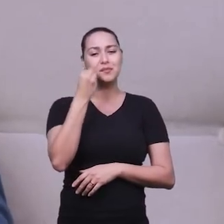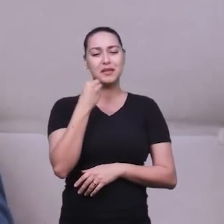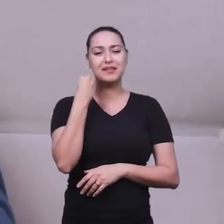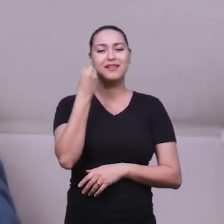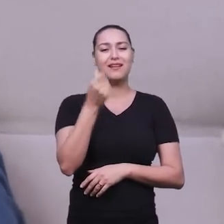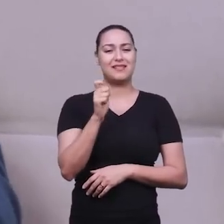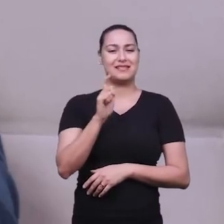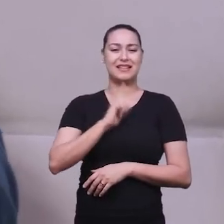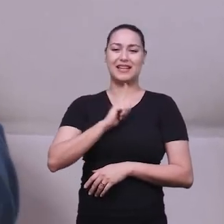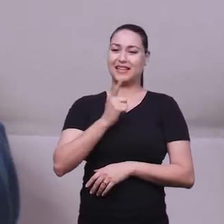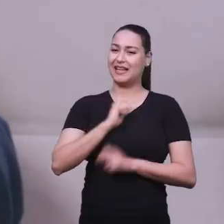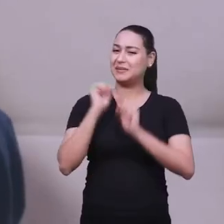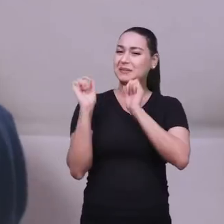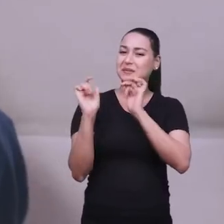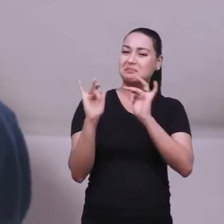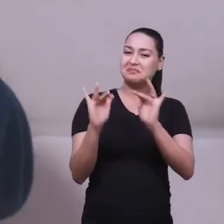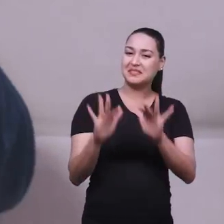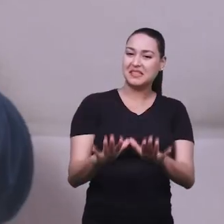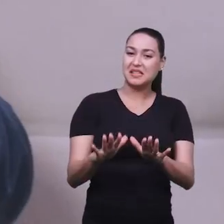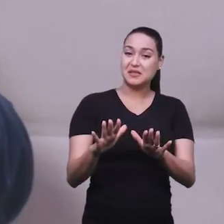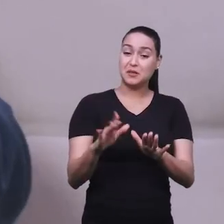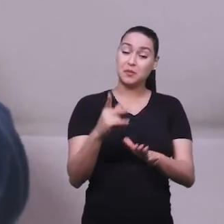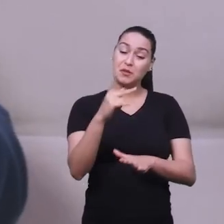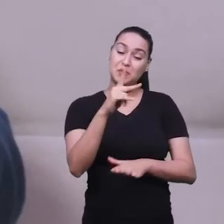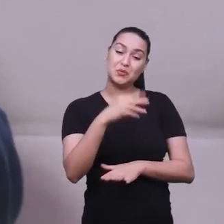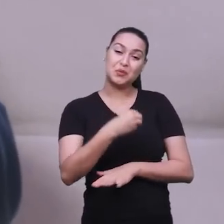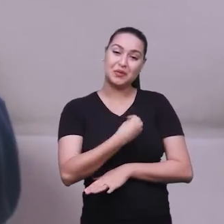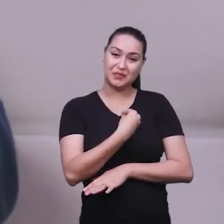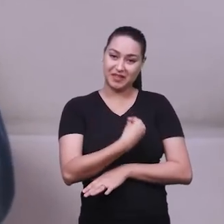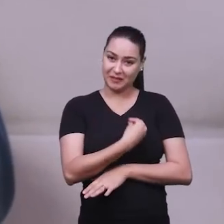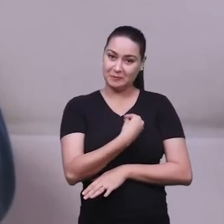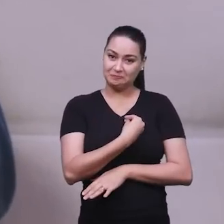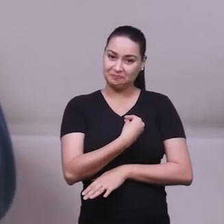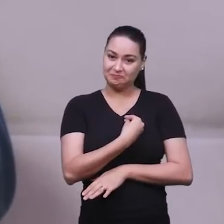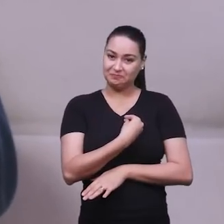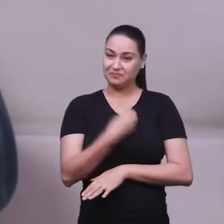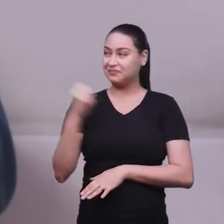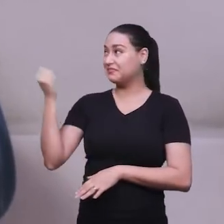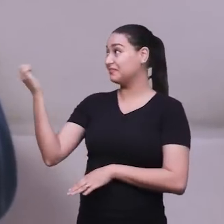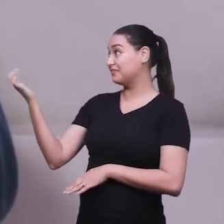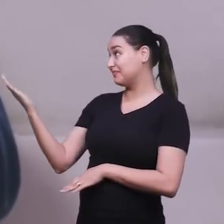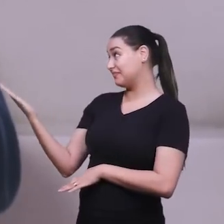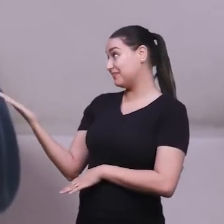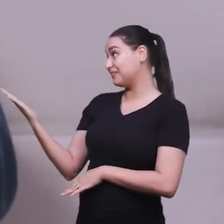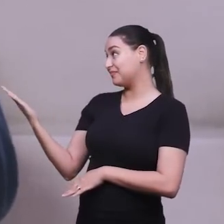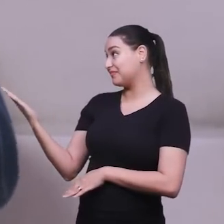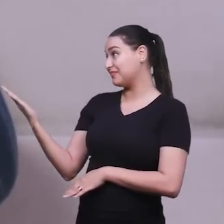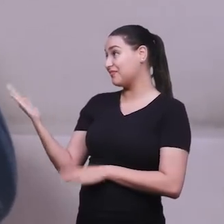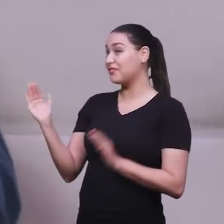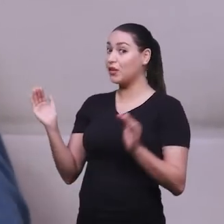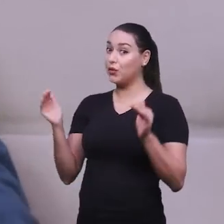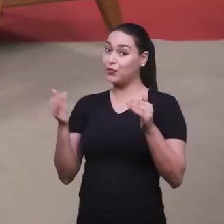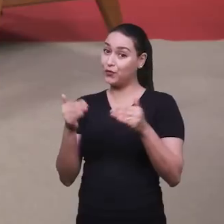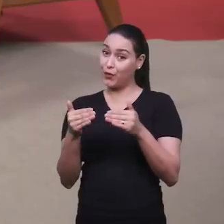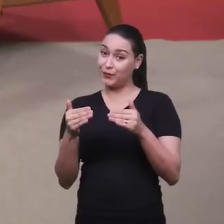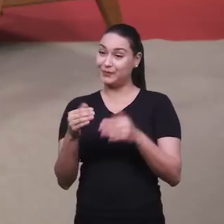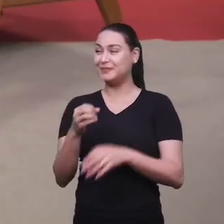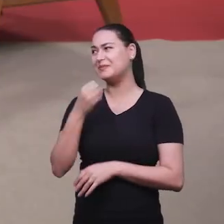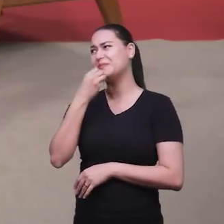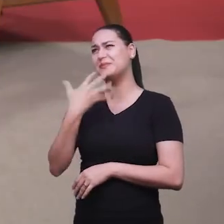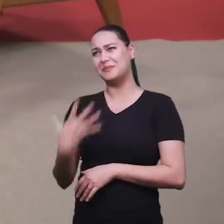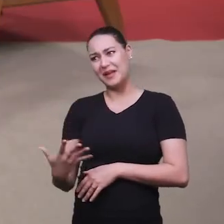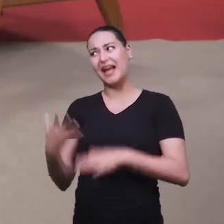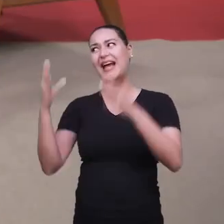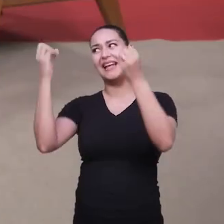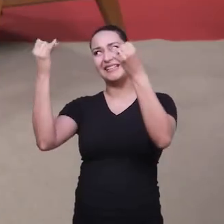que tem com o programa, da bênção que é o programa para a sua vida. Esse QR Code, nesse início, é para essa finalidade. Muito